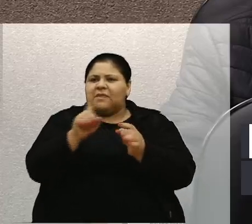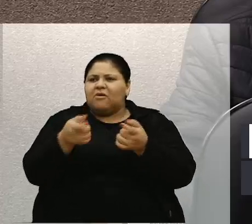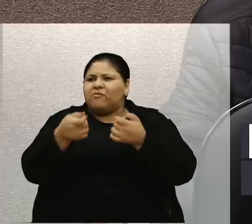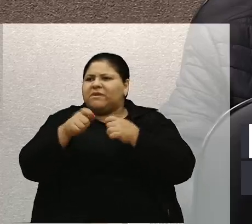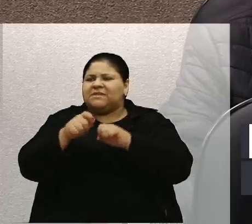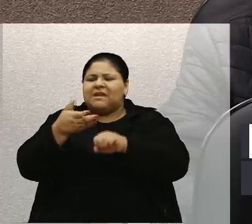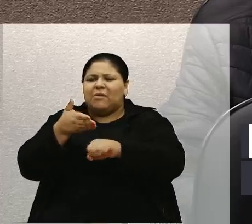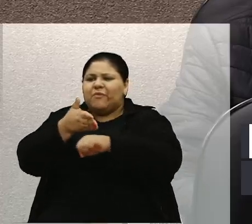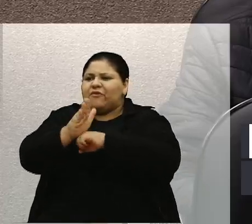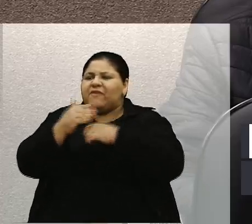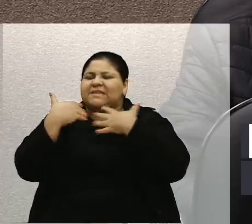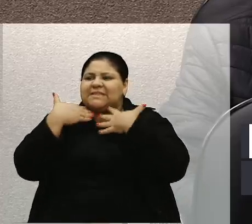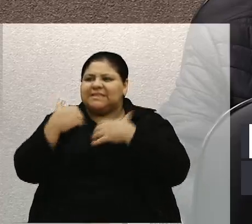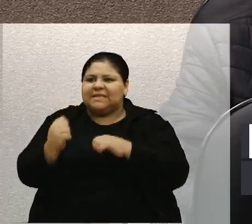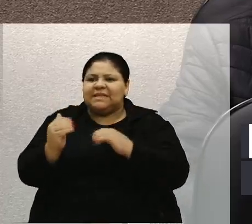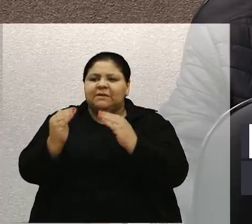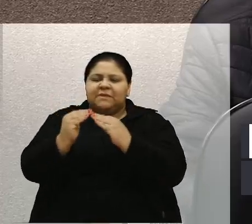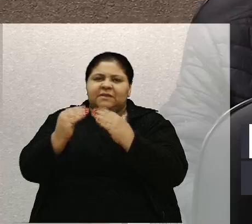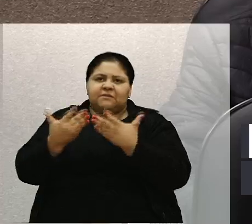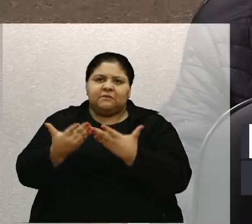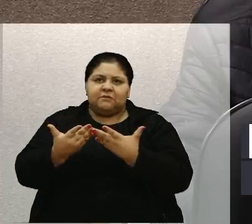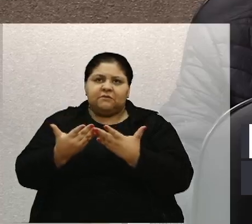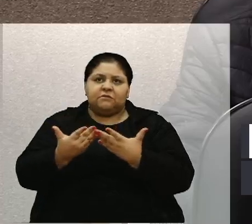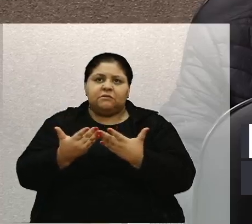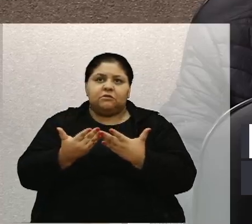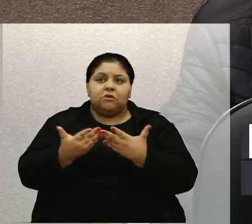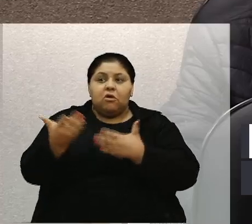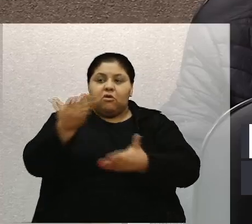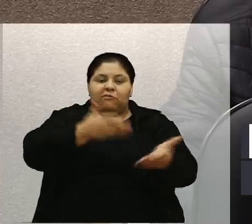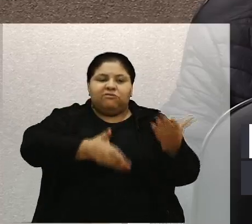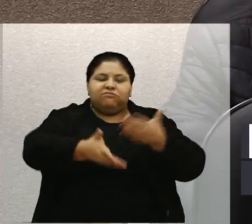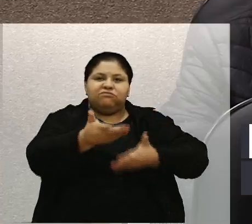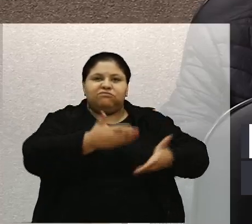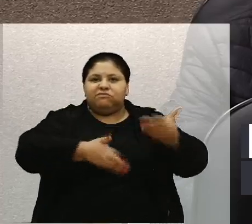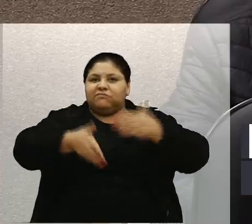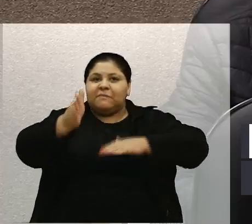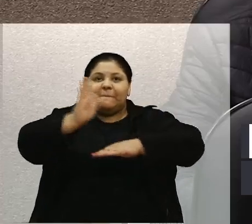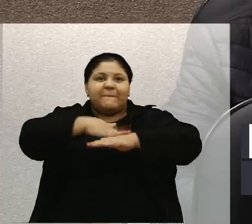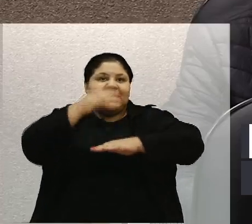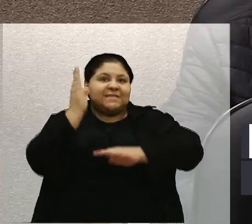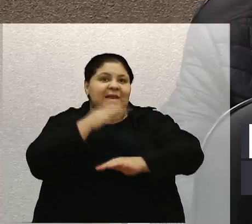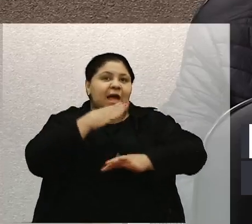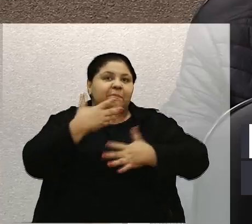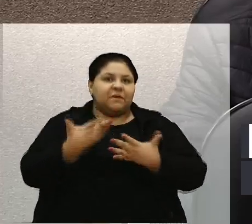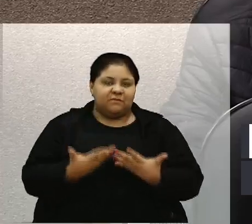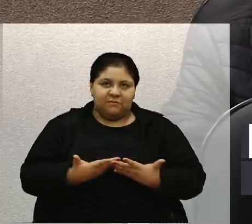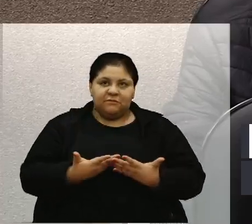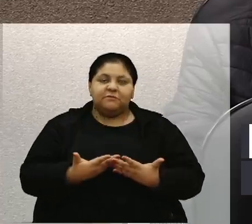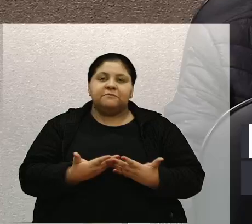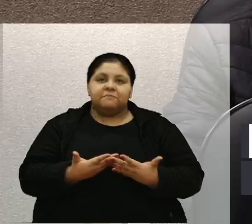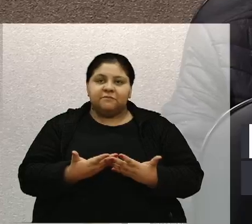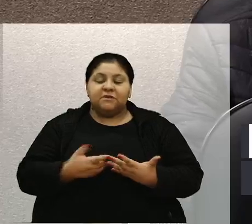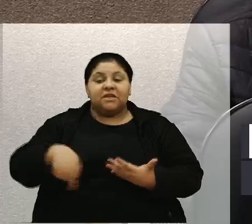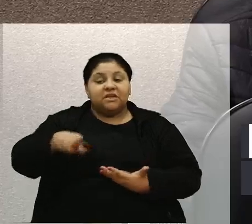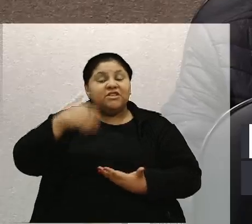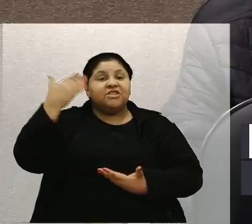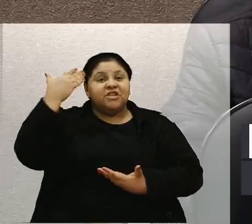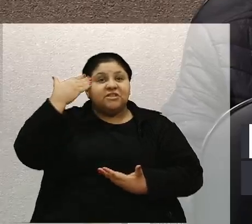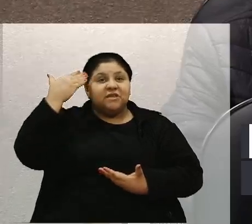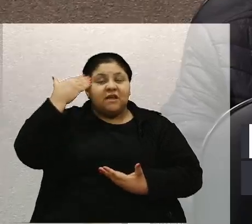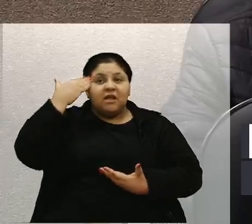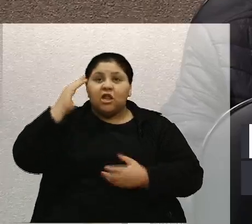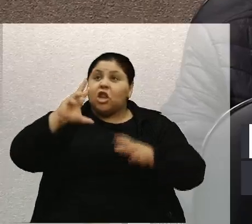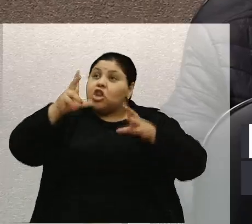pela Secretaria de Habitação também, o que torna o trâmite todo mais rápido, né, e mais ágil. E a gente sabe o quanto